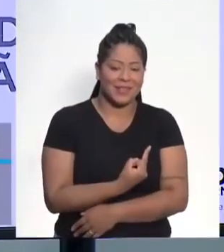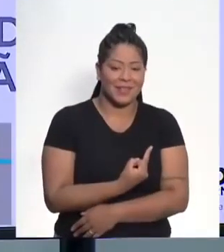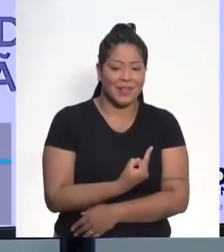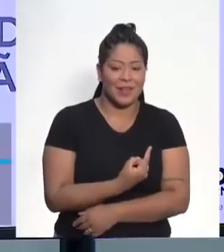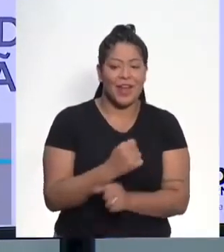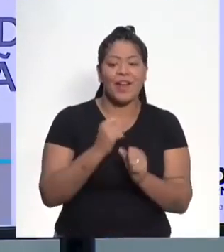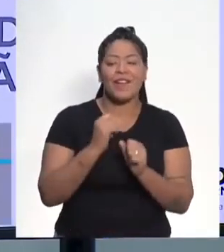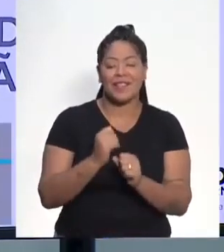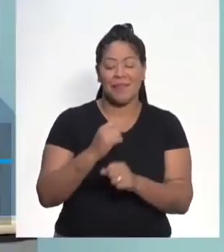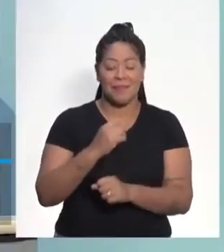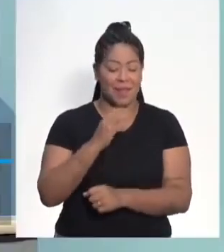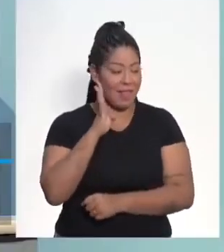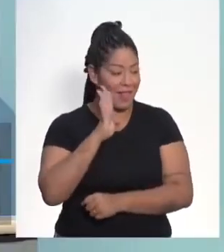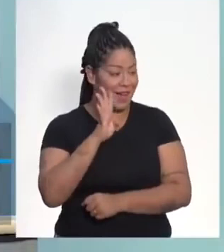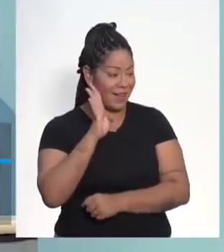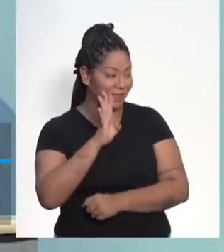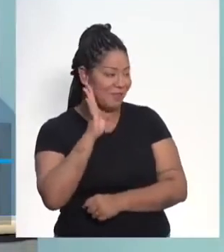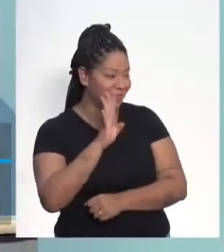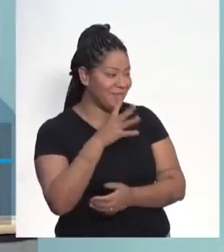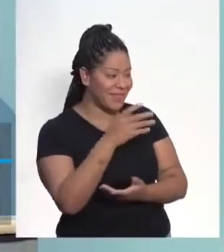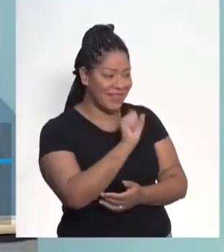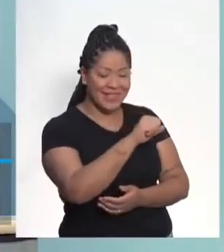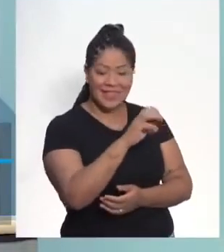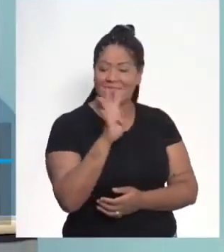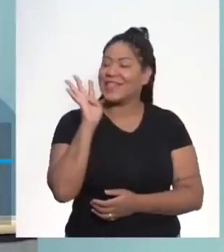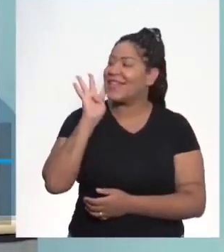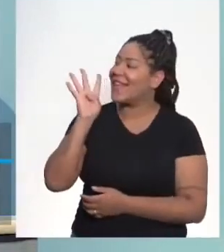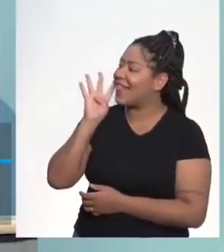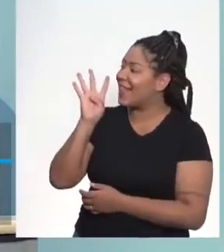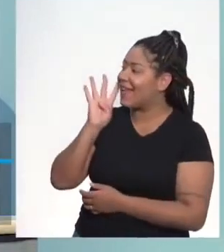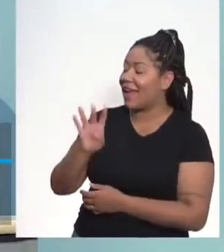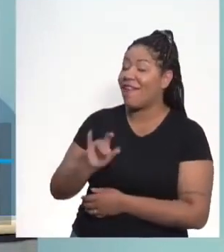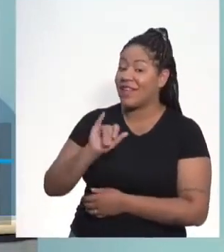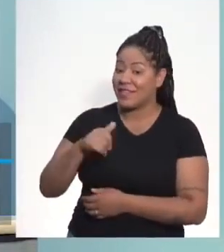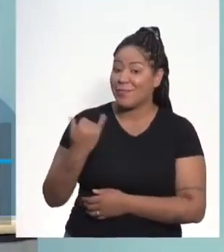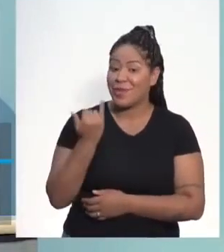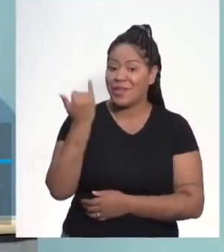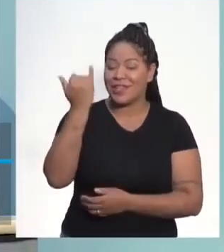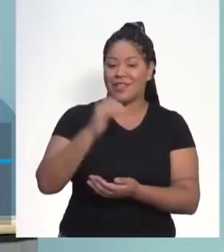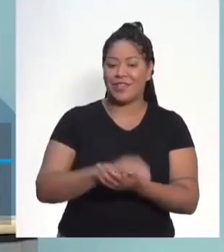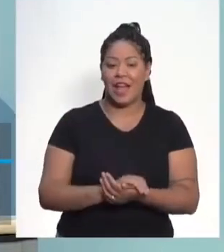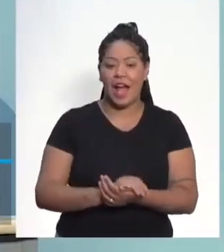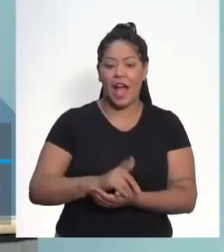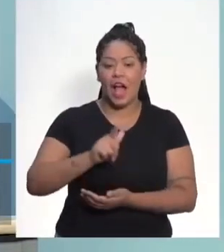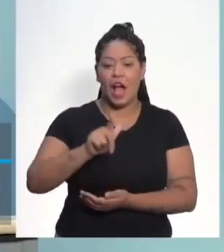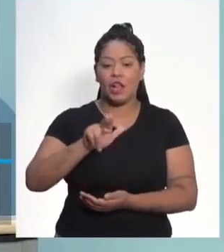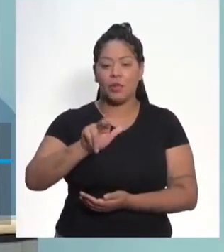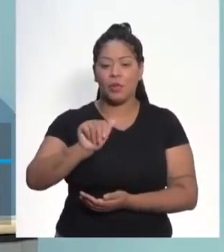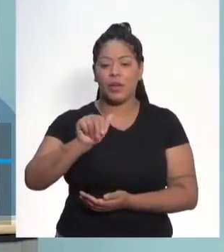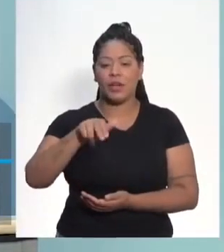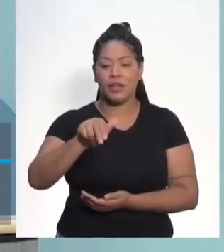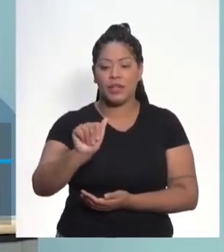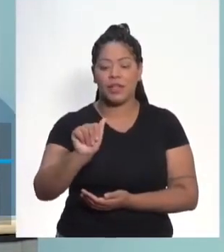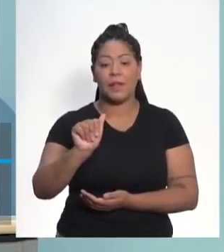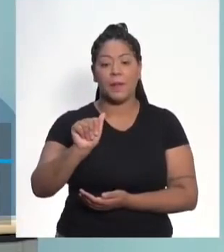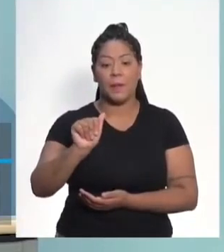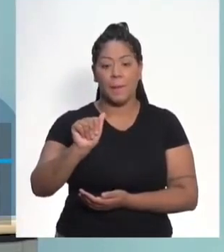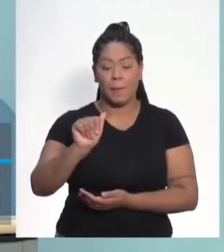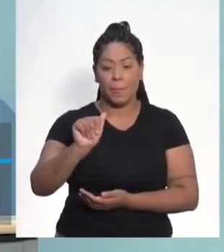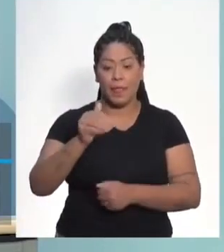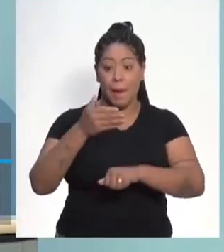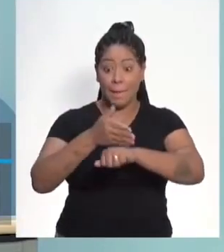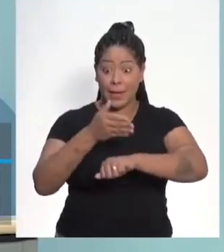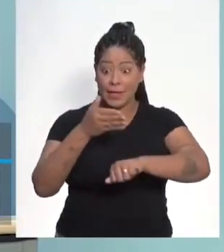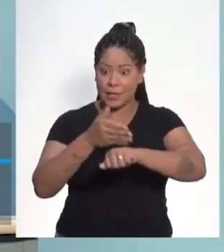Vai ser legal, né, Alessandra? Vai ser muito interessante, sim. Não deixem de ver, ó. Tô vendo aqui que a Luana Bessa, lá da Maricozel, que está aqui com a